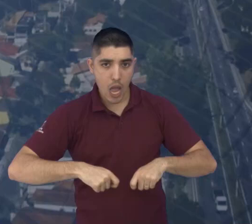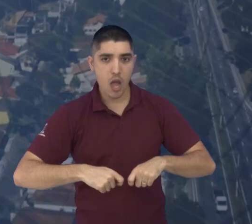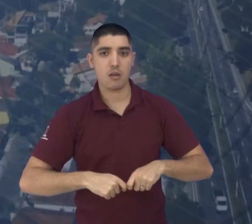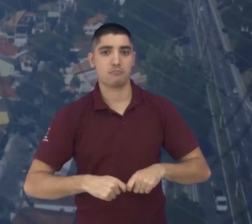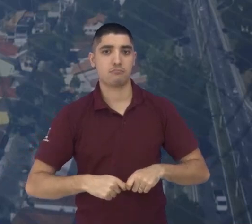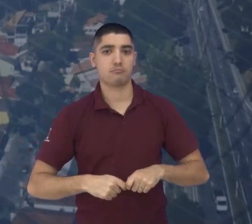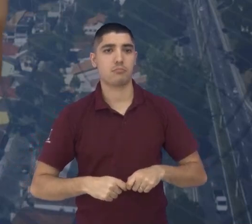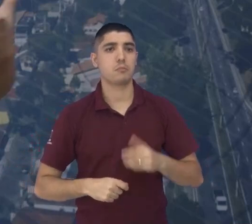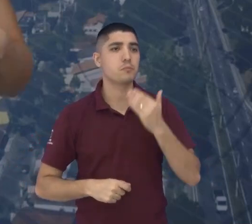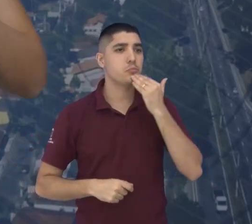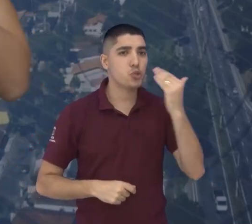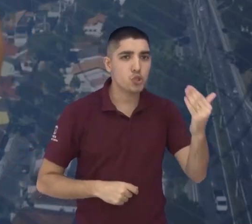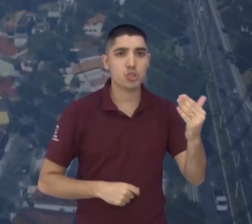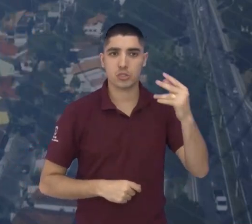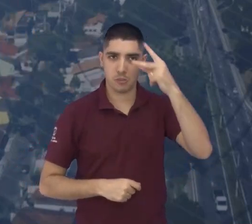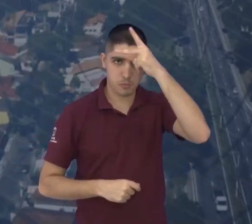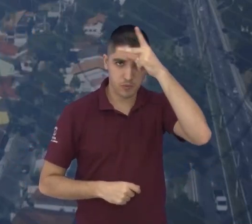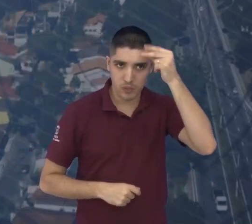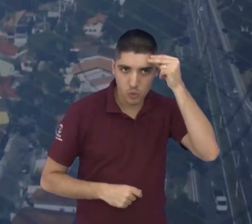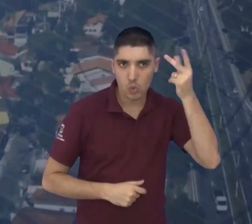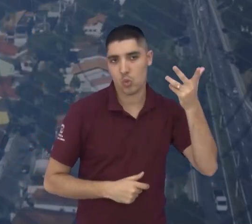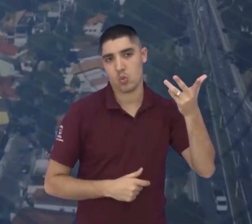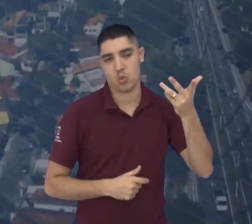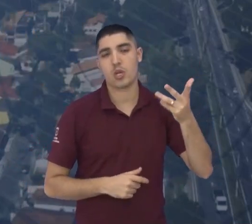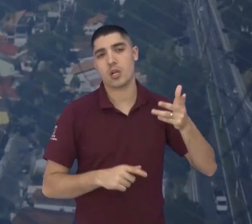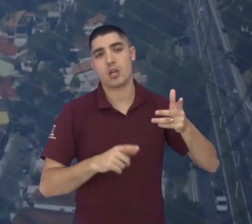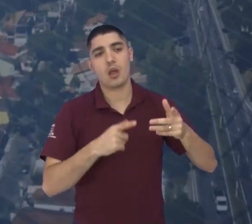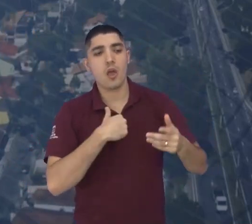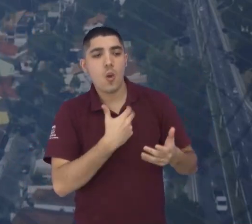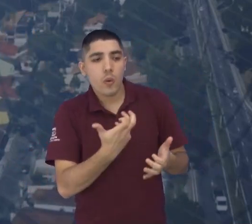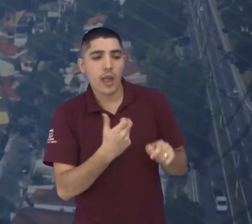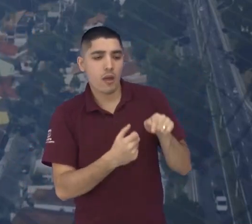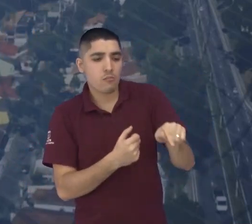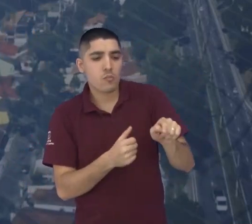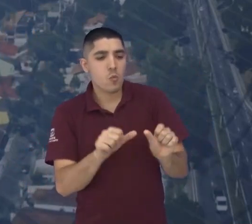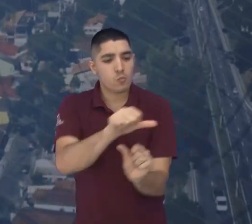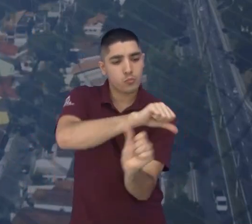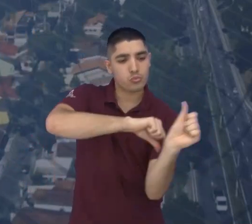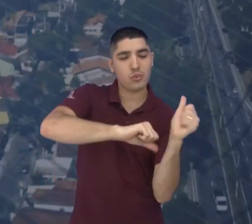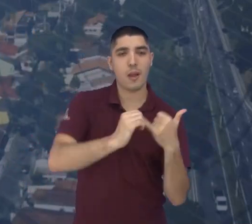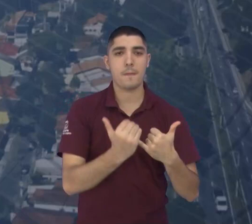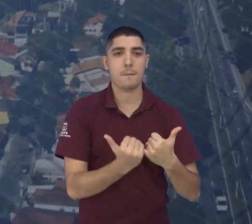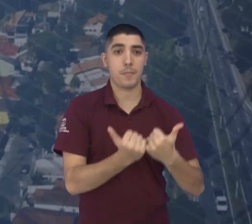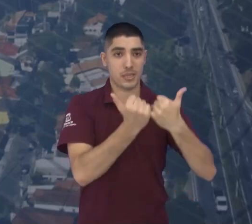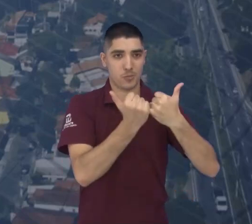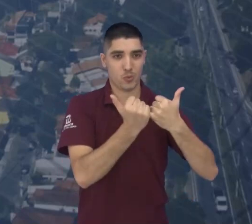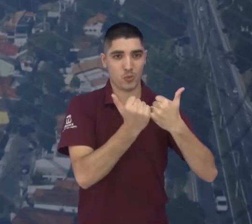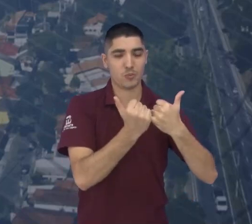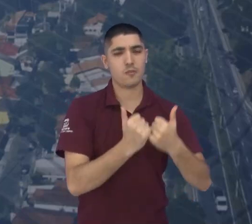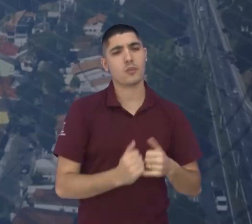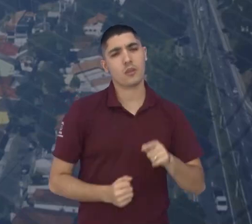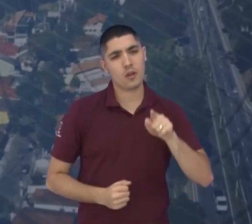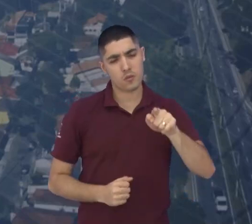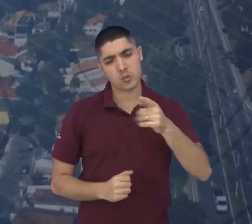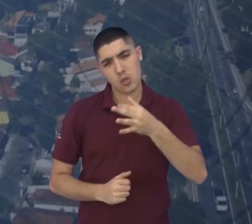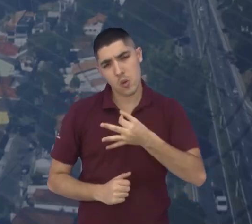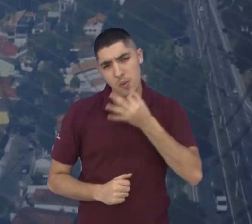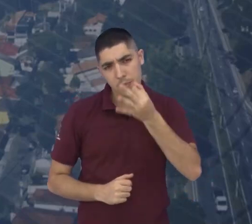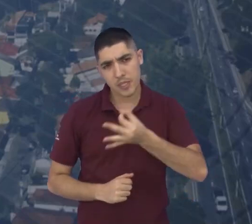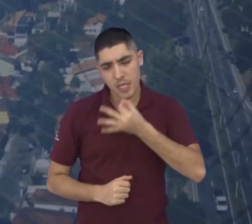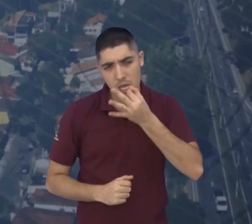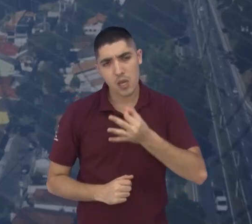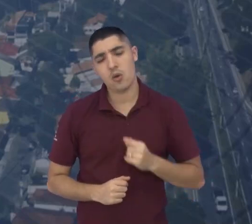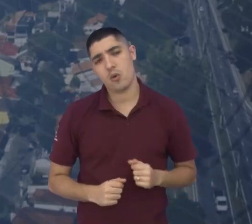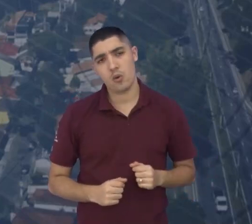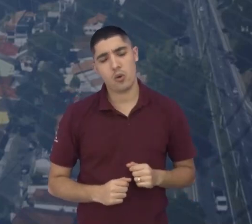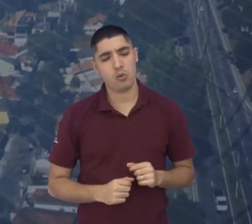inclusive podemos solicitar para que algum item seja um patrimônio. Você acredita que